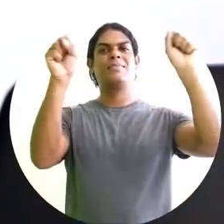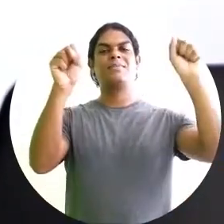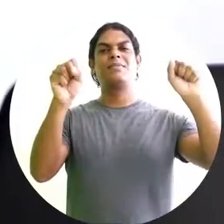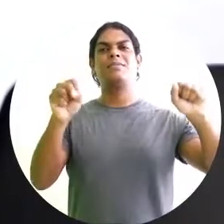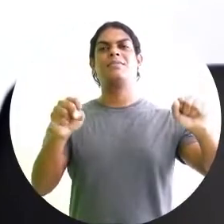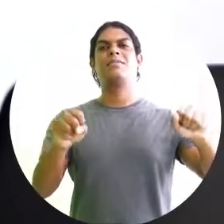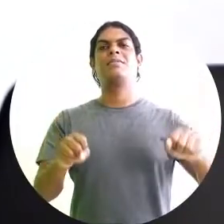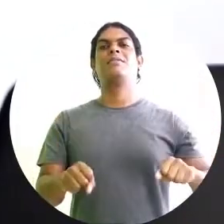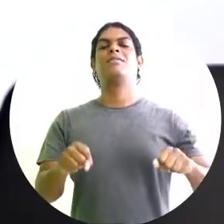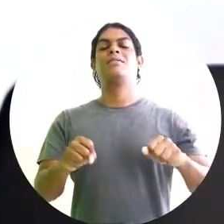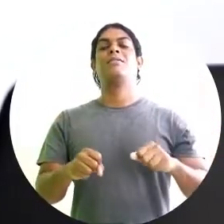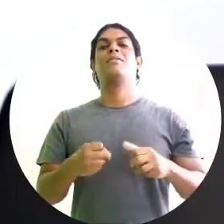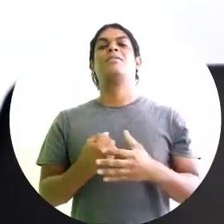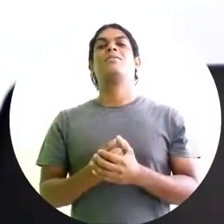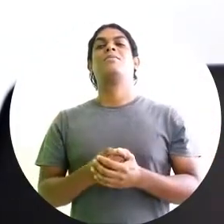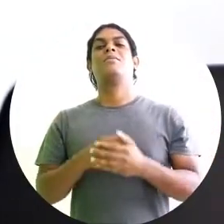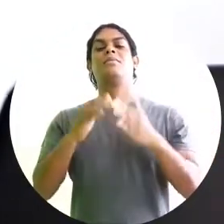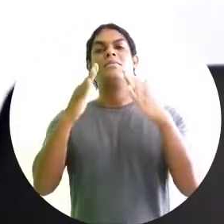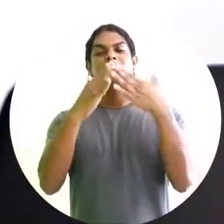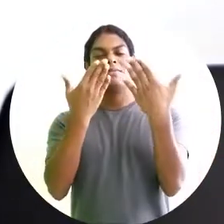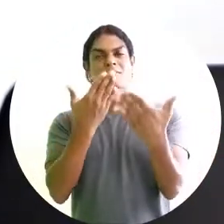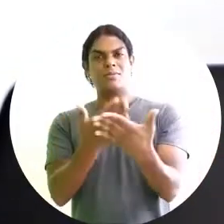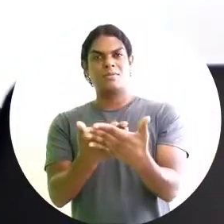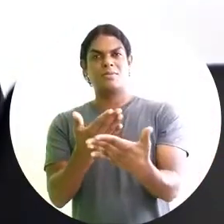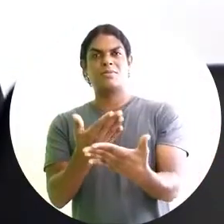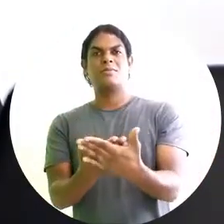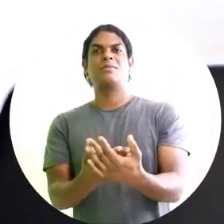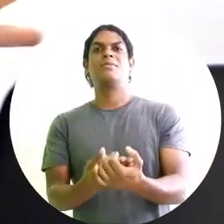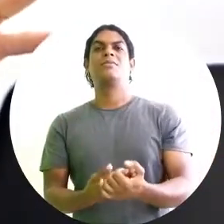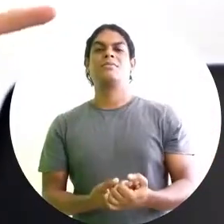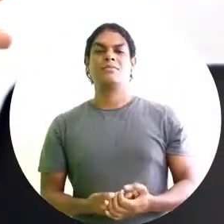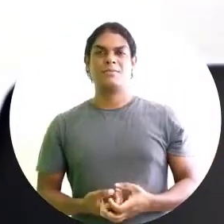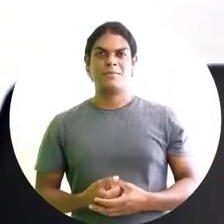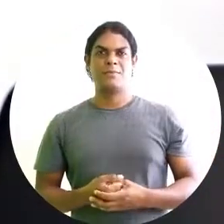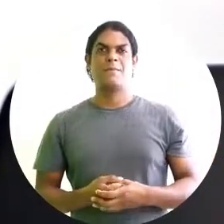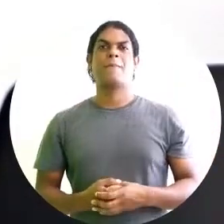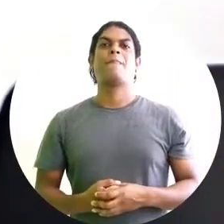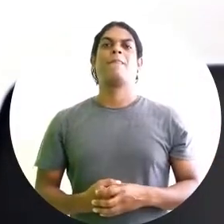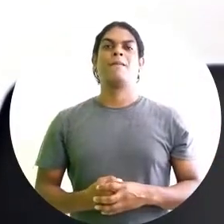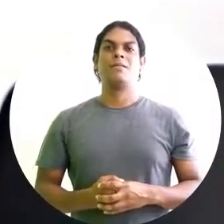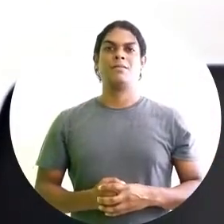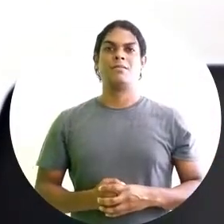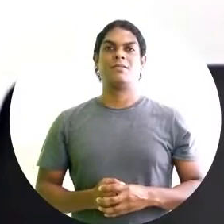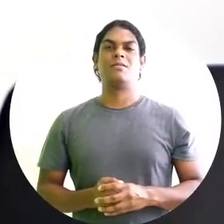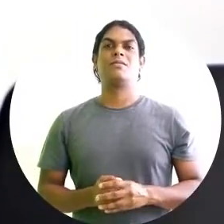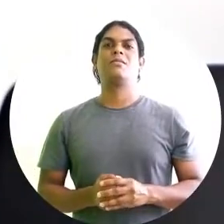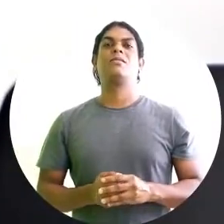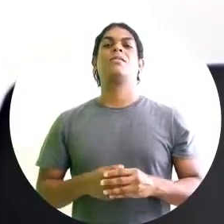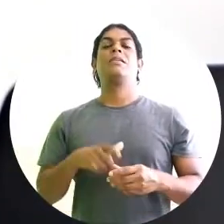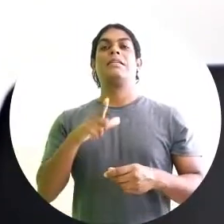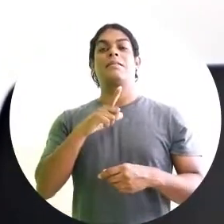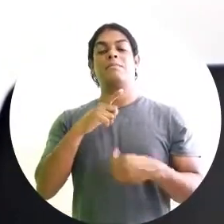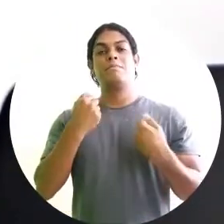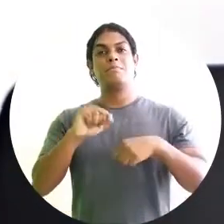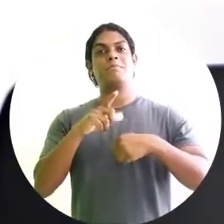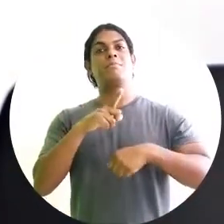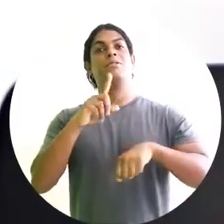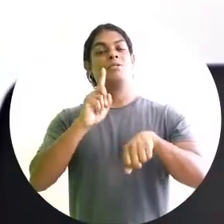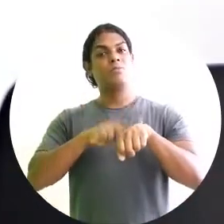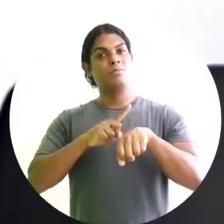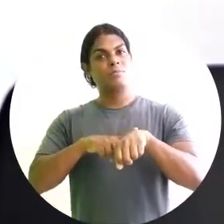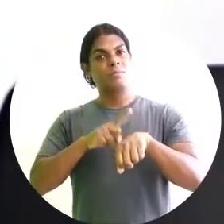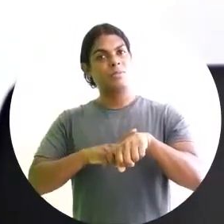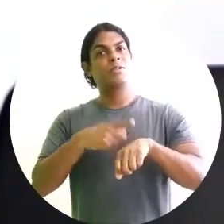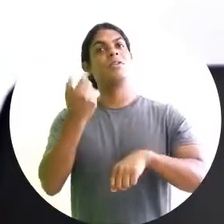um sistema de formação de escolas formais e tudo mais, pautada e seu deslocamento, que envolve custo